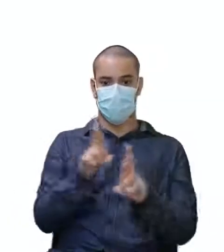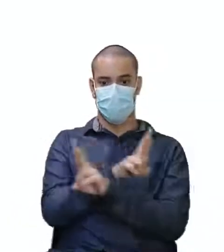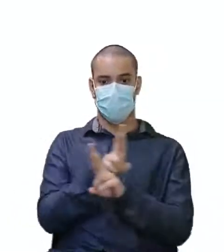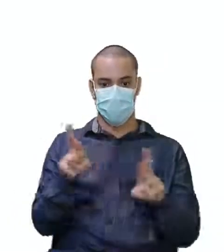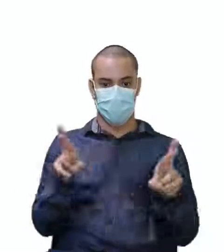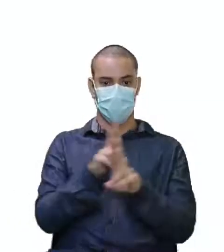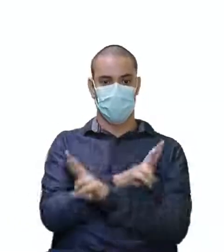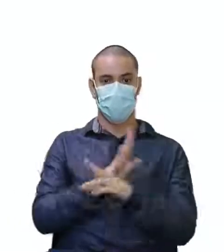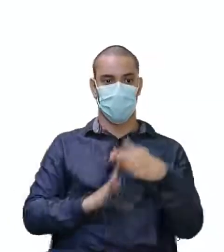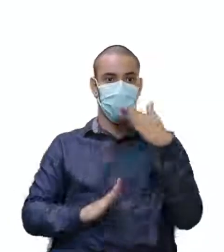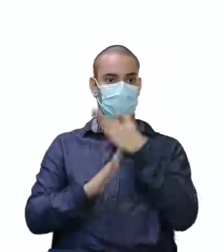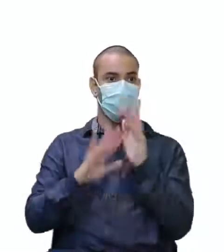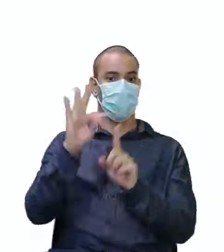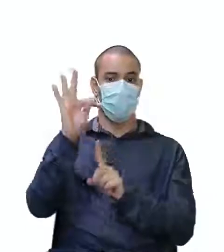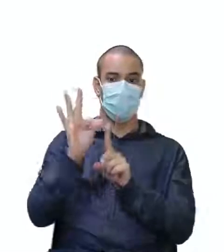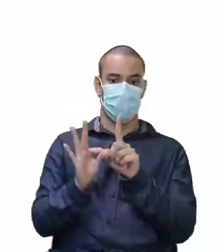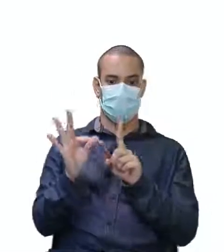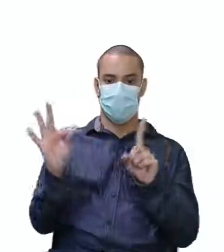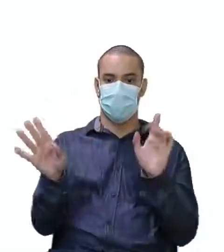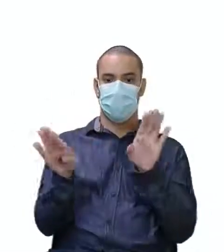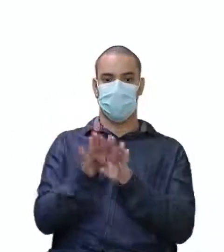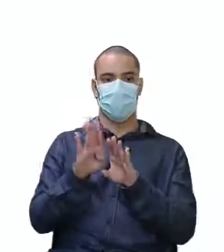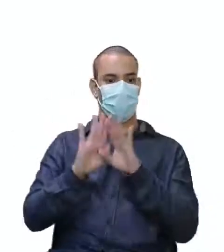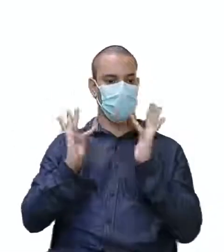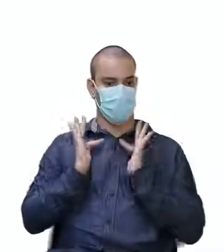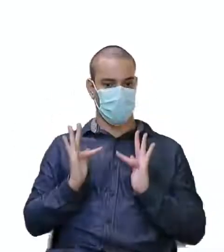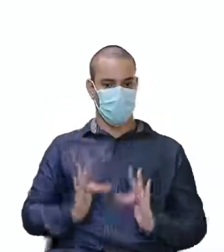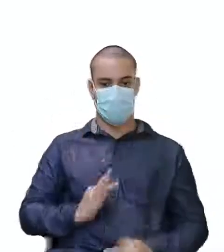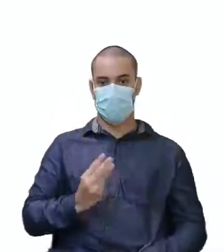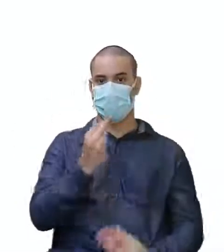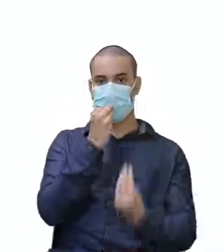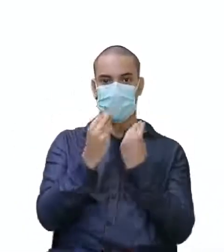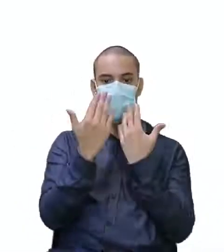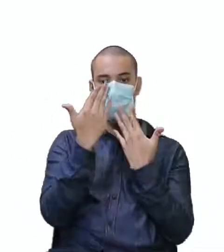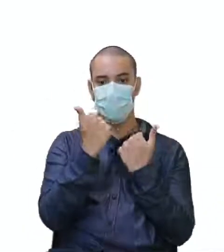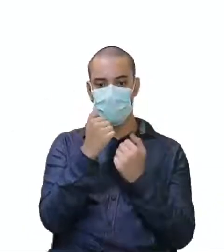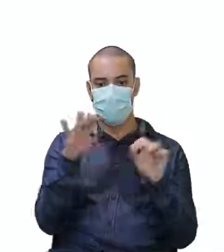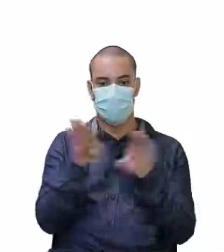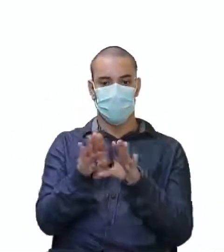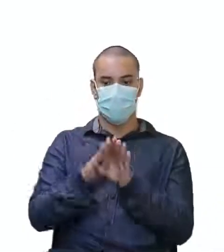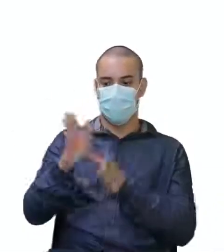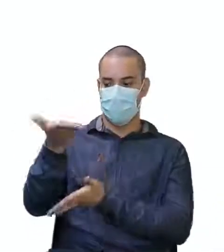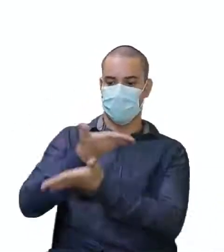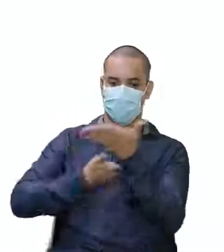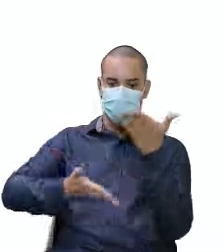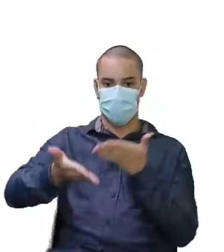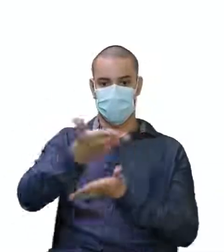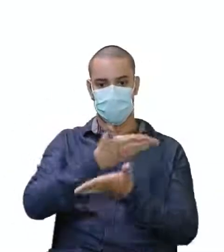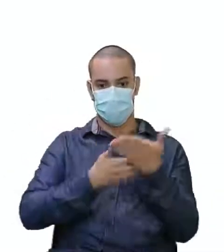à tolerância fisiológica, alimentação e interações